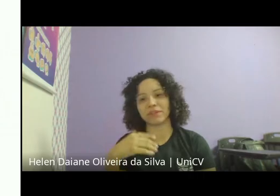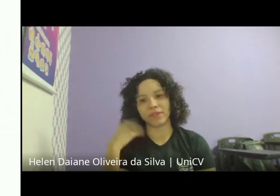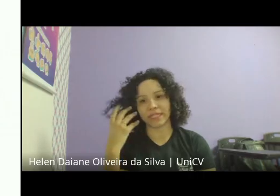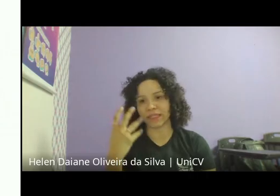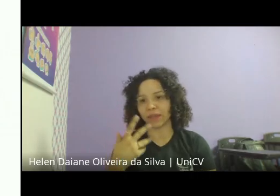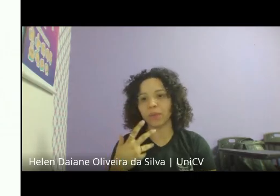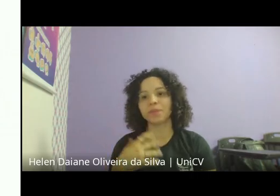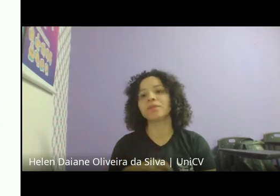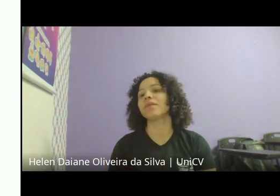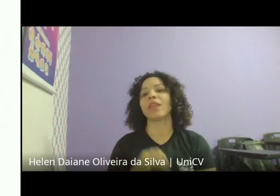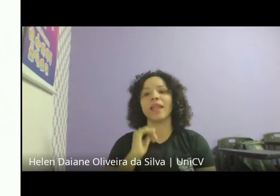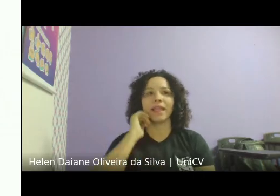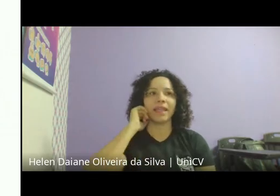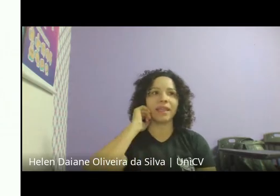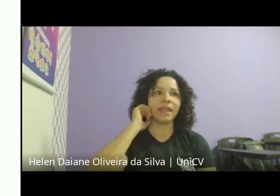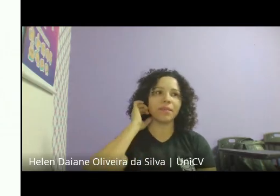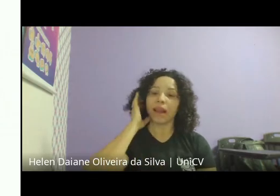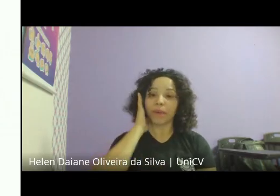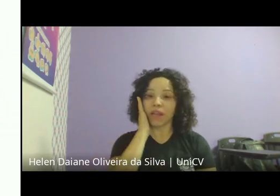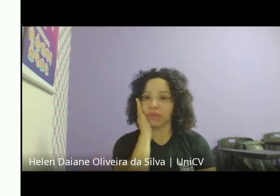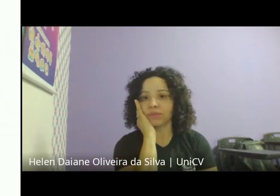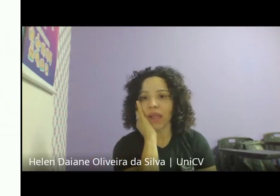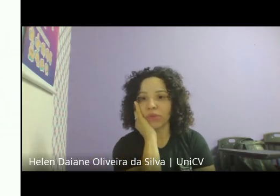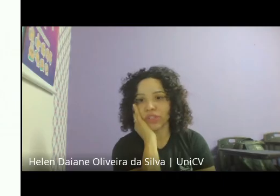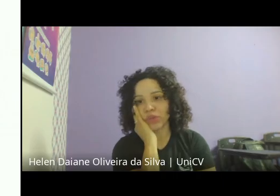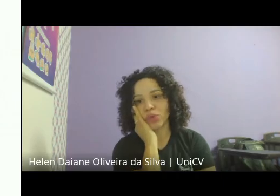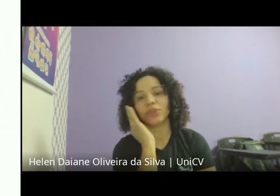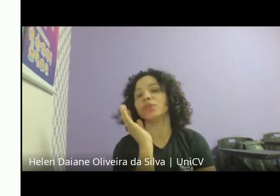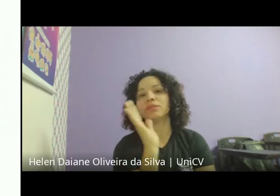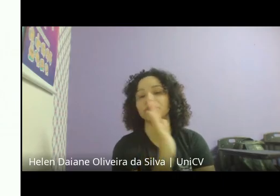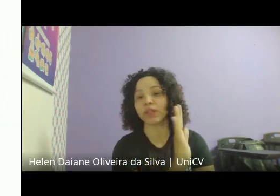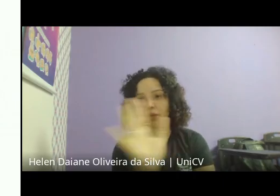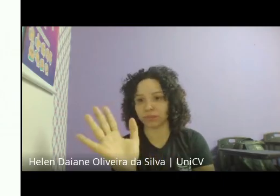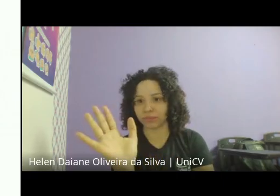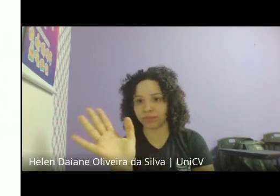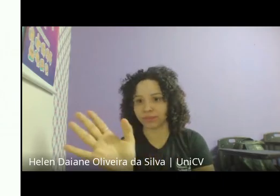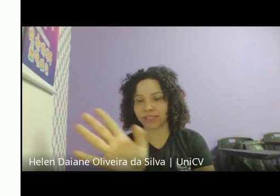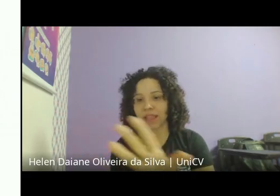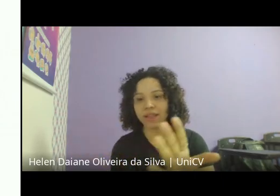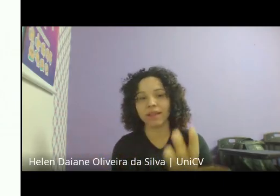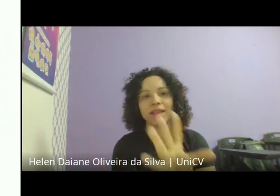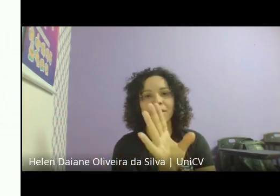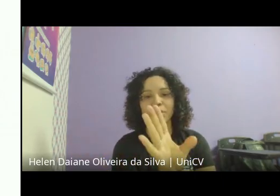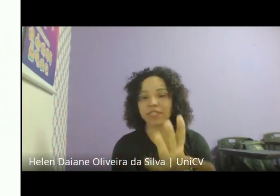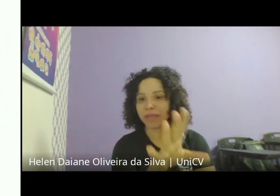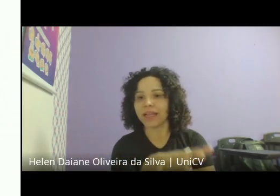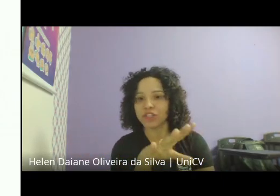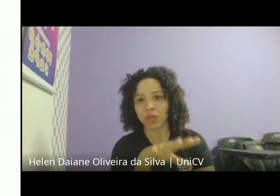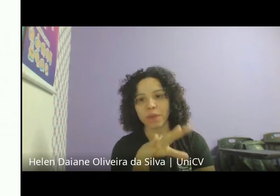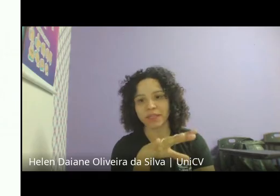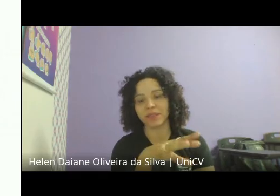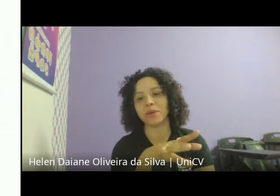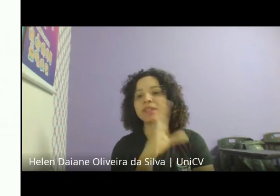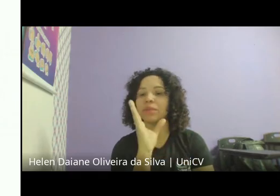uma infecção, e ela perdeu a audição de um ouvido, total. Sem possibilidade